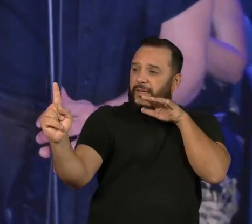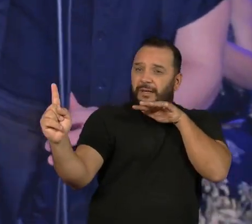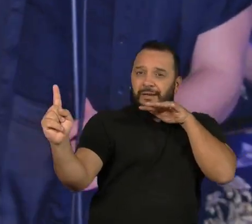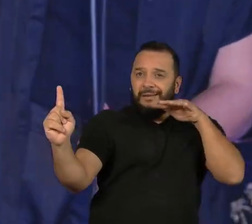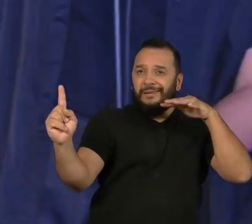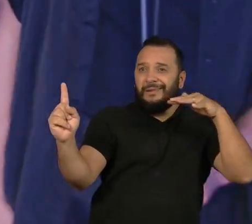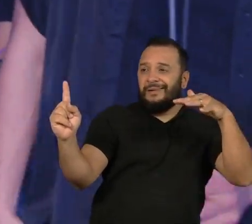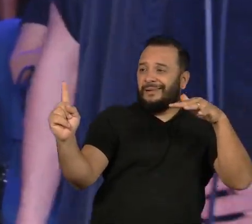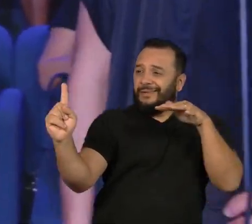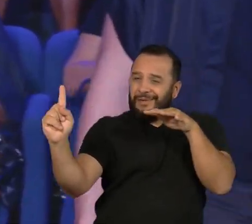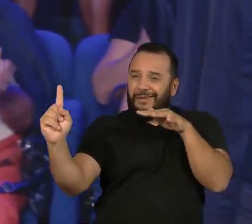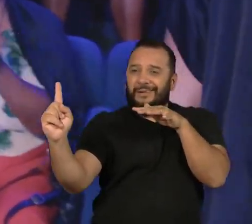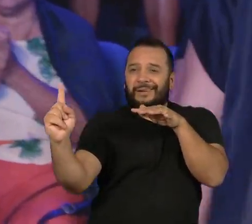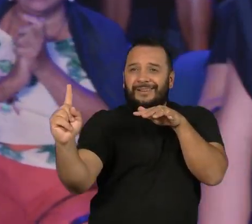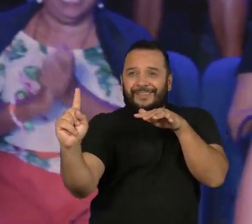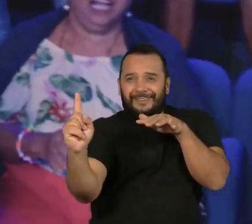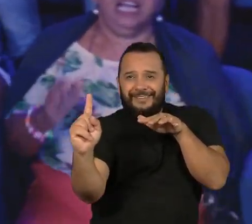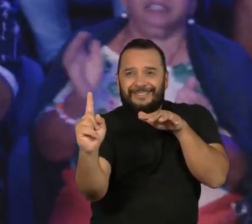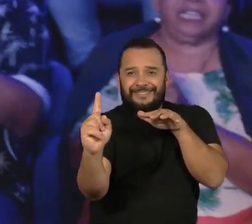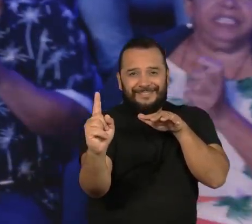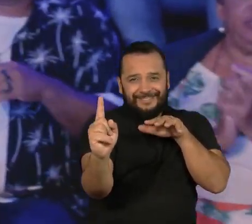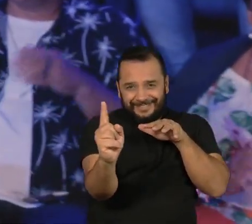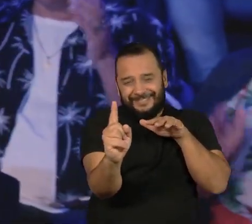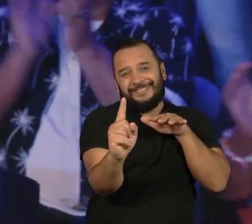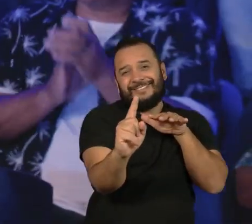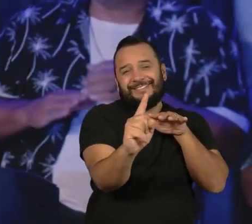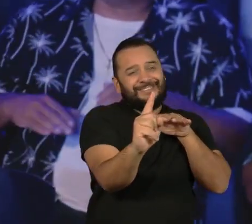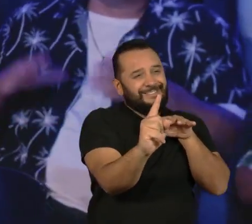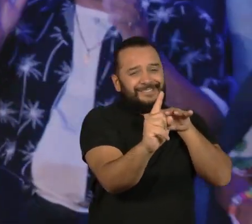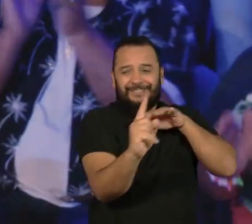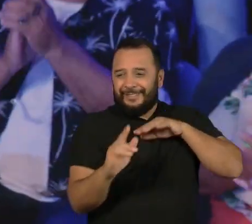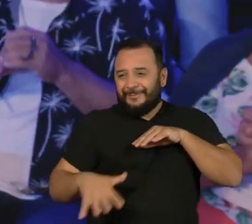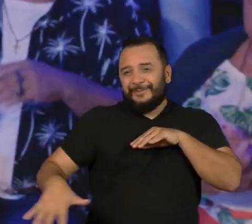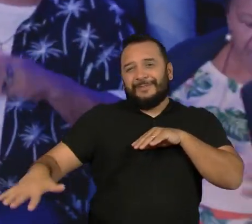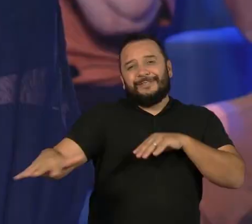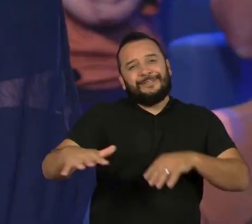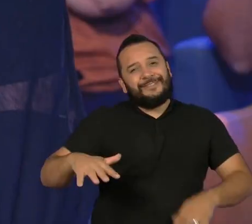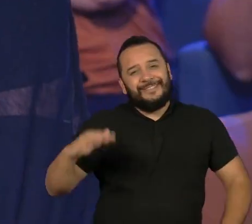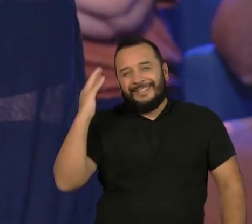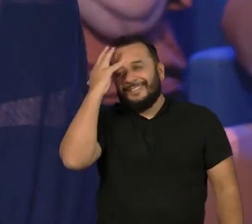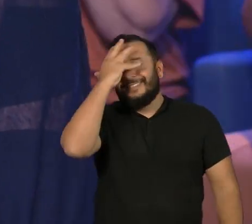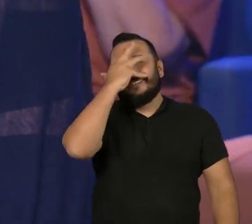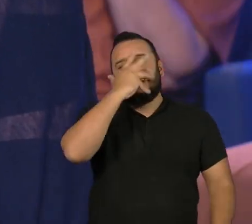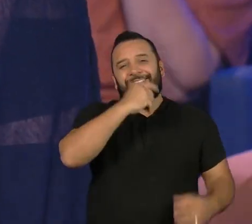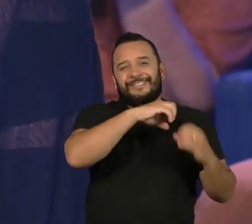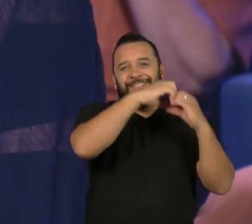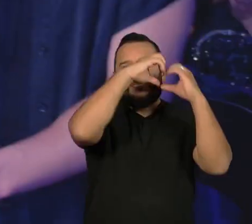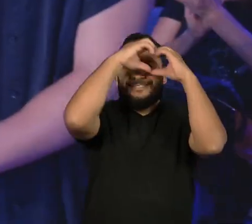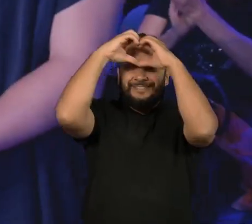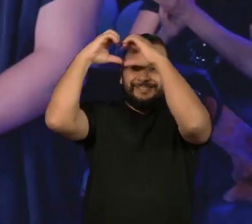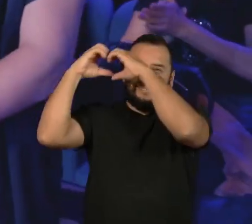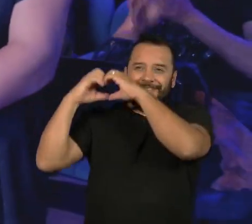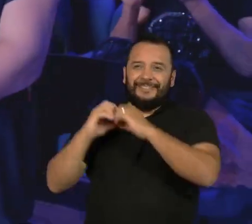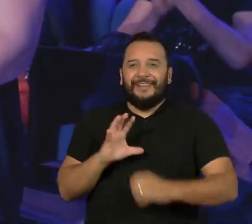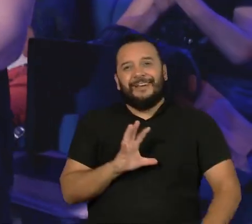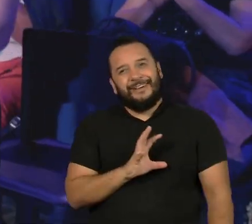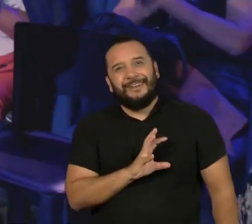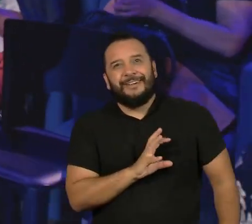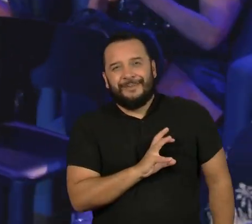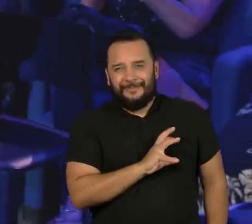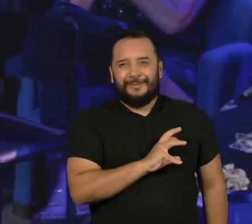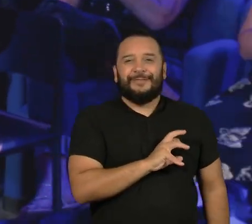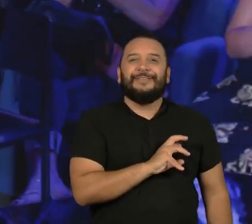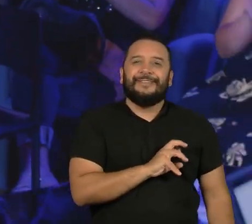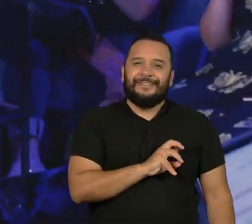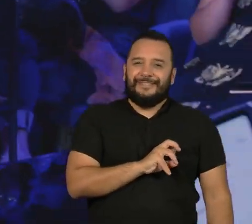inteirinho se enche de graça. E fica mais lindo por causa do amor. Por causa